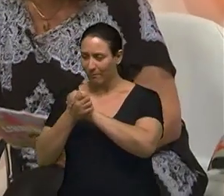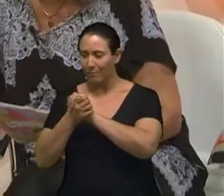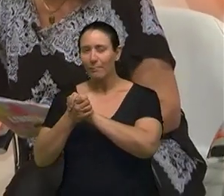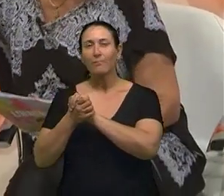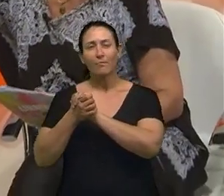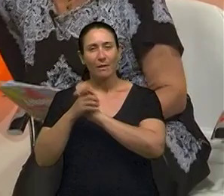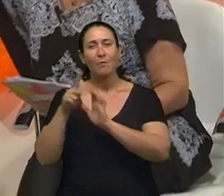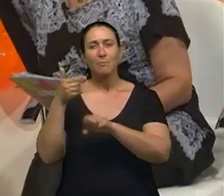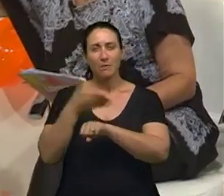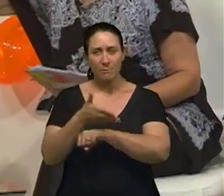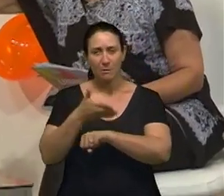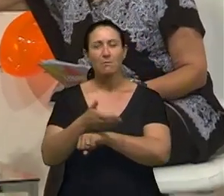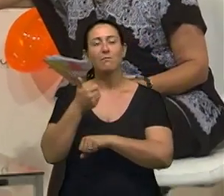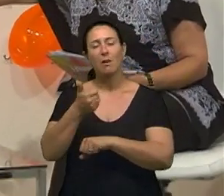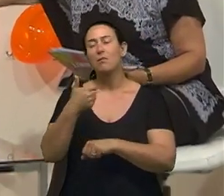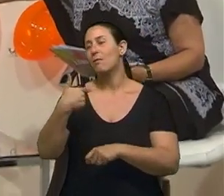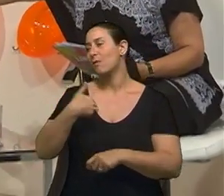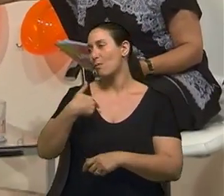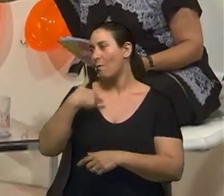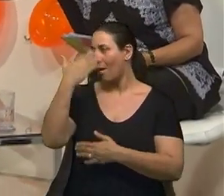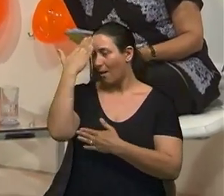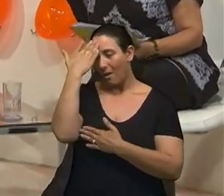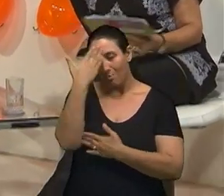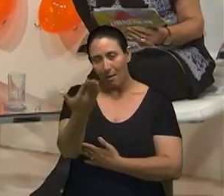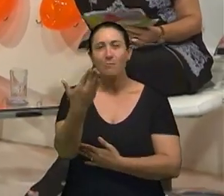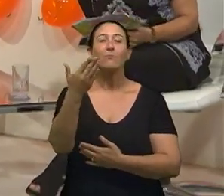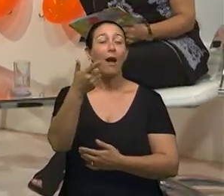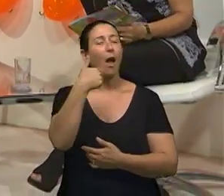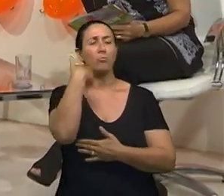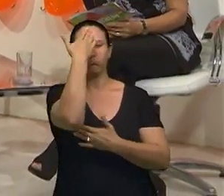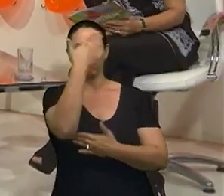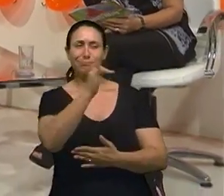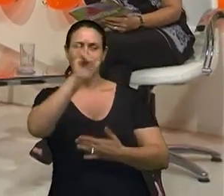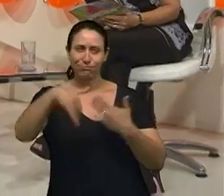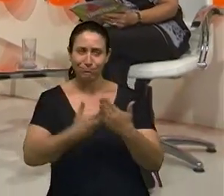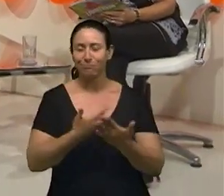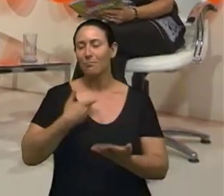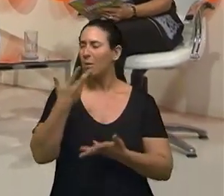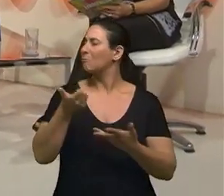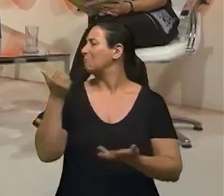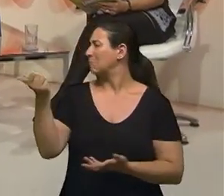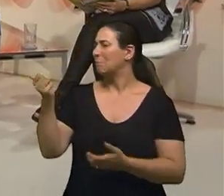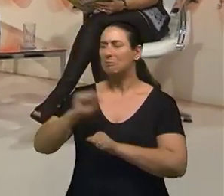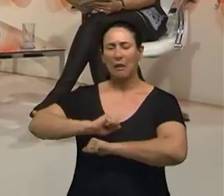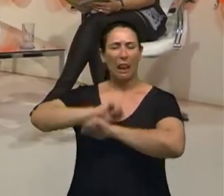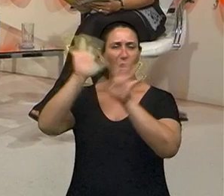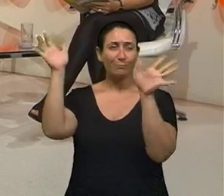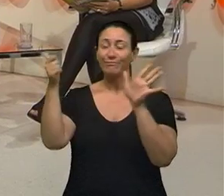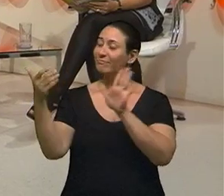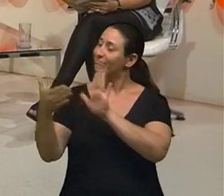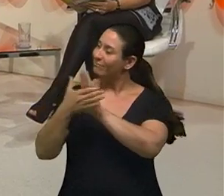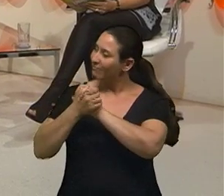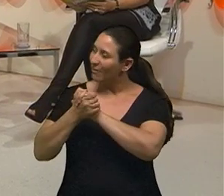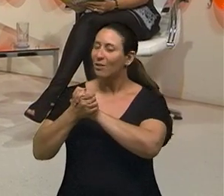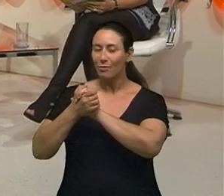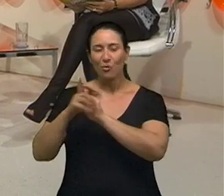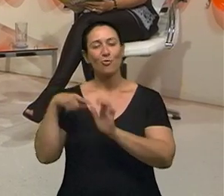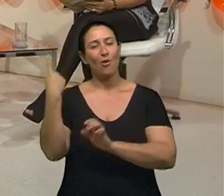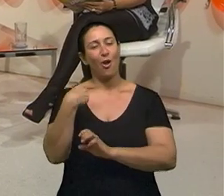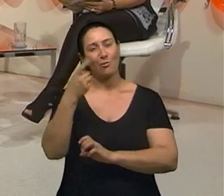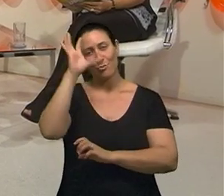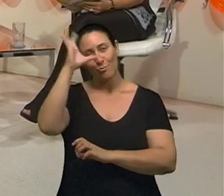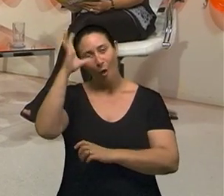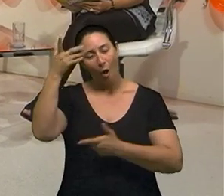participação Eu que agradeço pela oportunidade obrigada mesmo foram esclarecimentos importantíssimos e assim de mãos dadas É que a gente